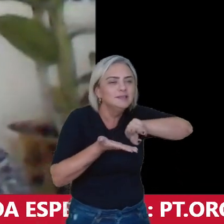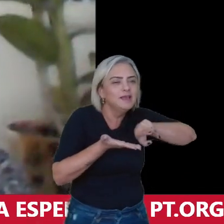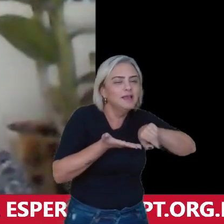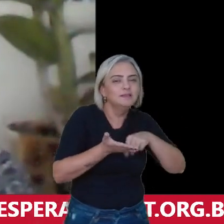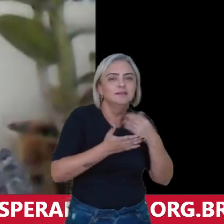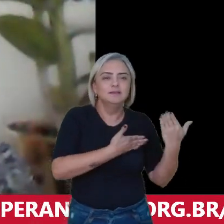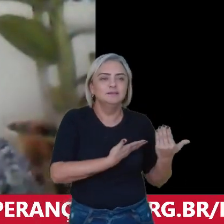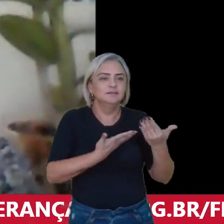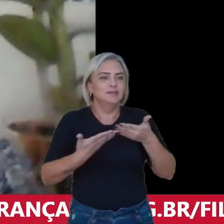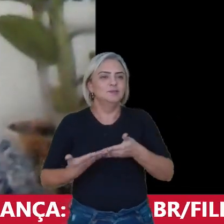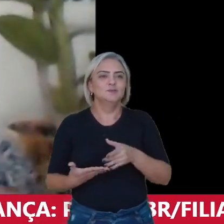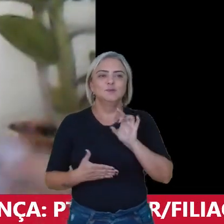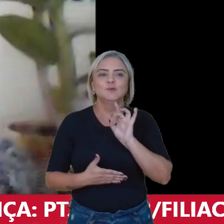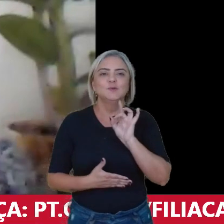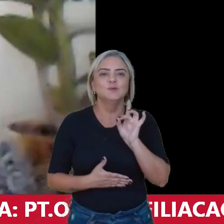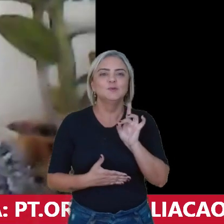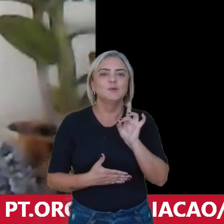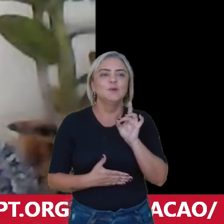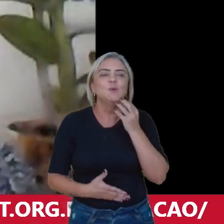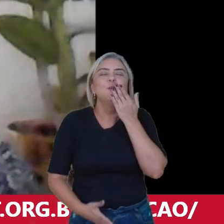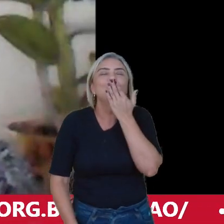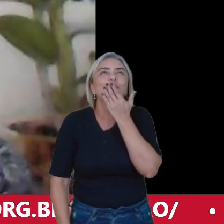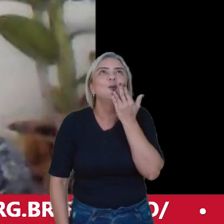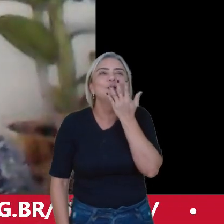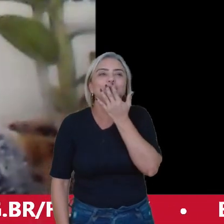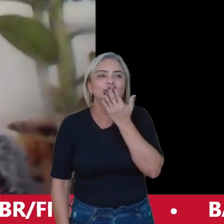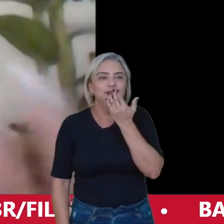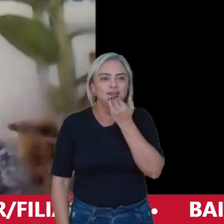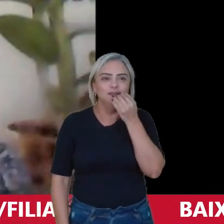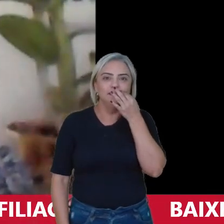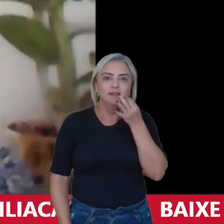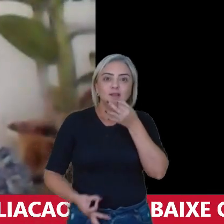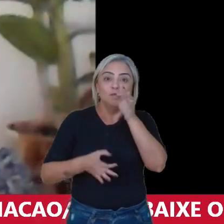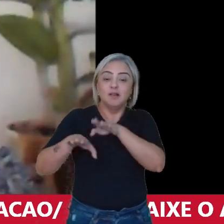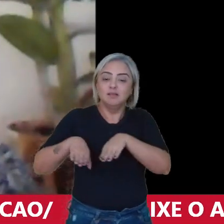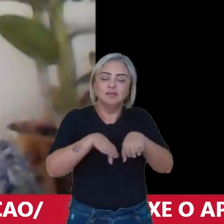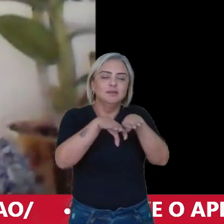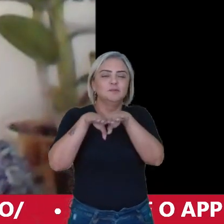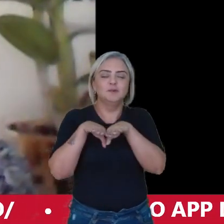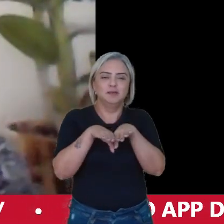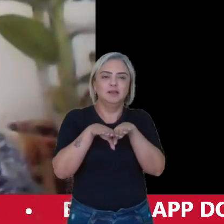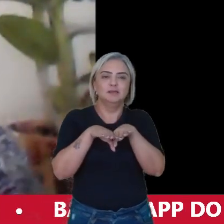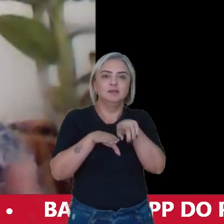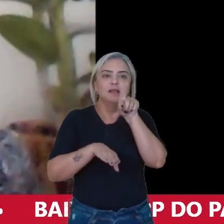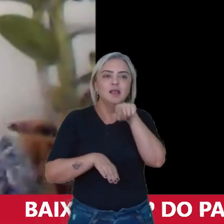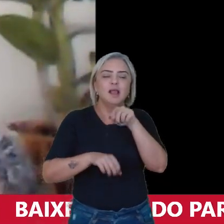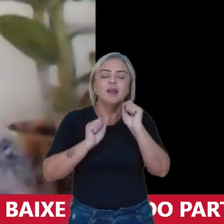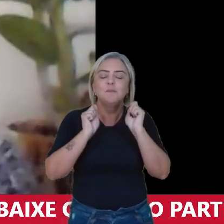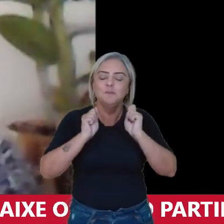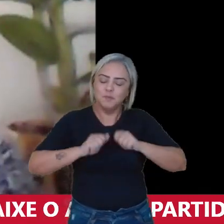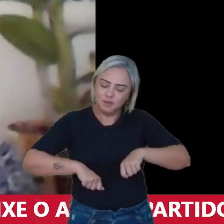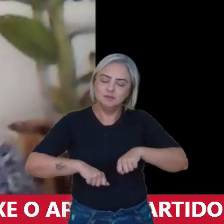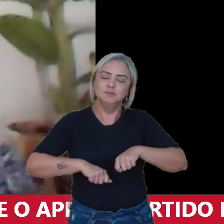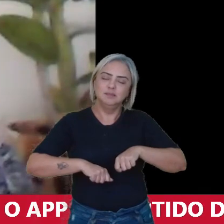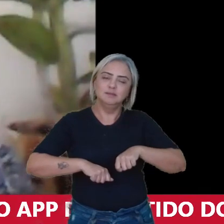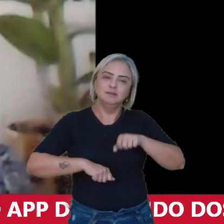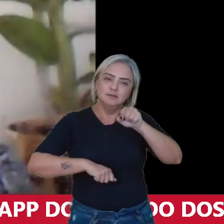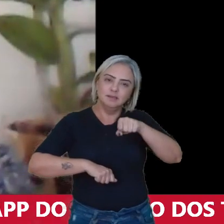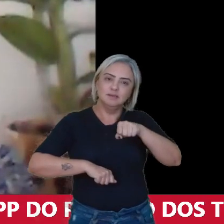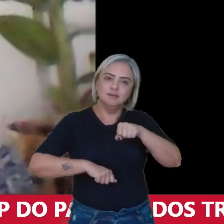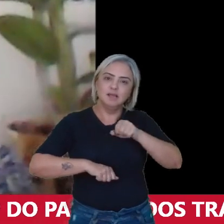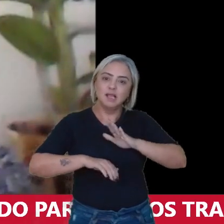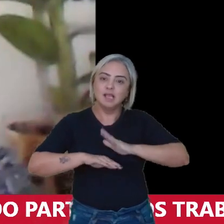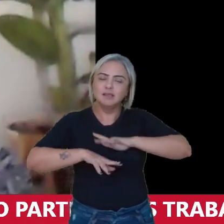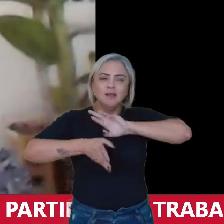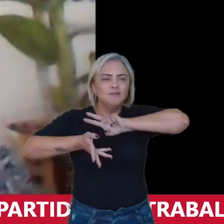não traz só um colorido, um olhar democrático, ela possibilita que as